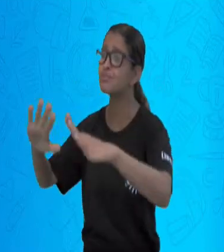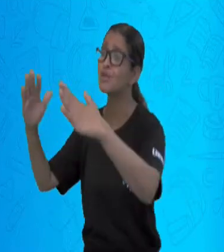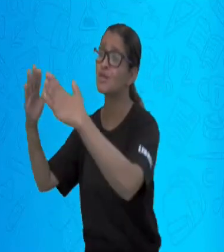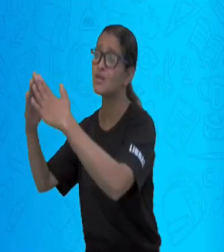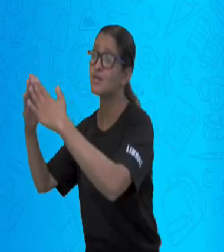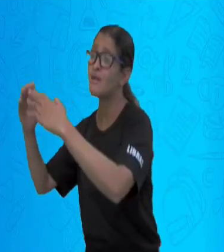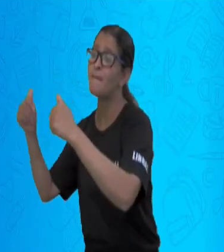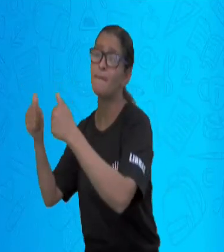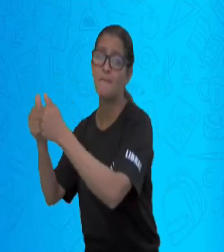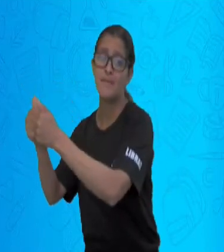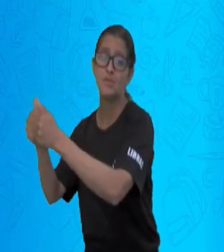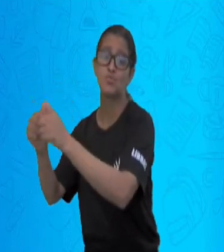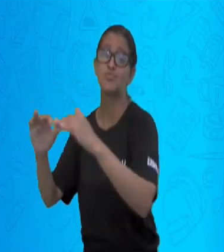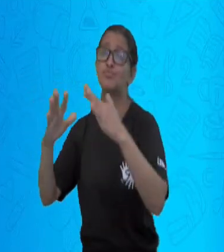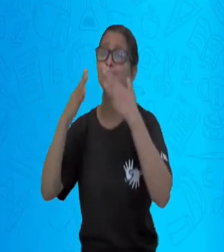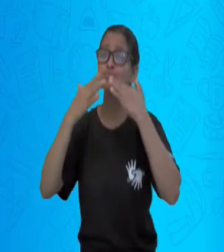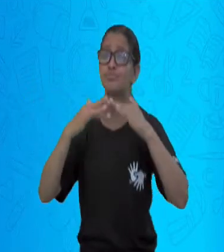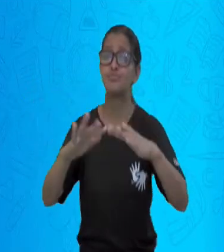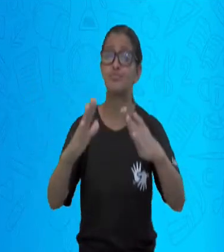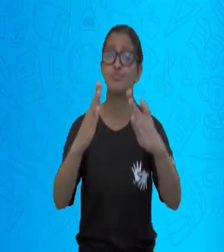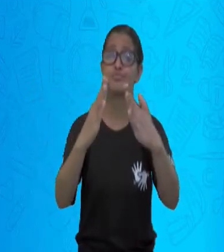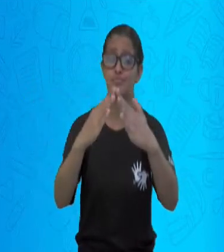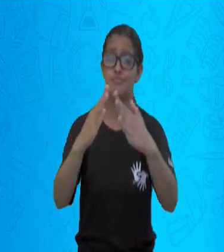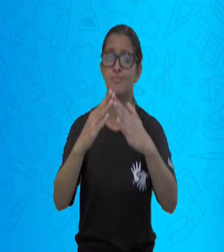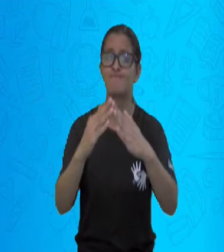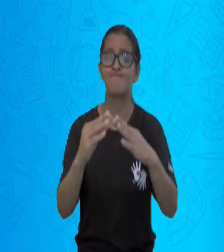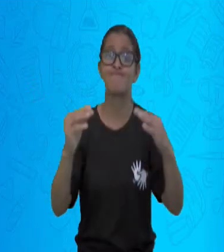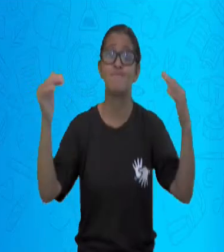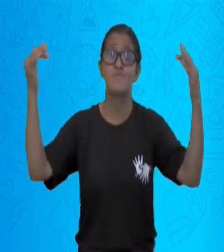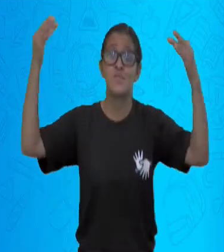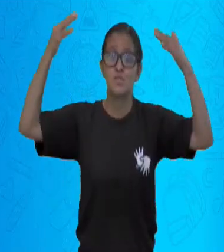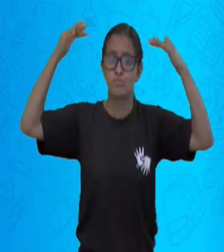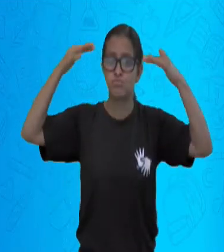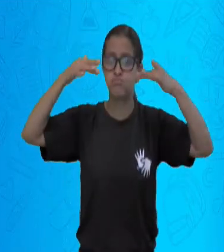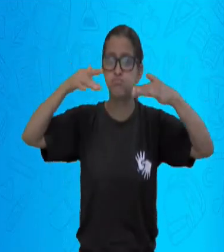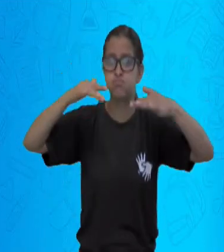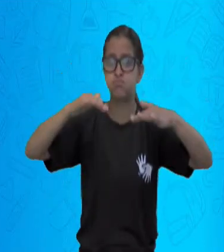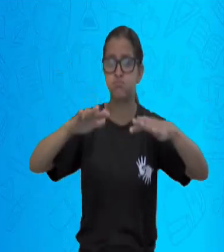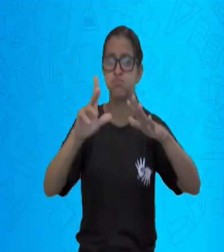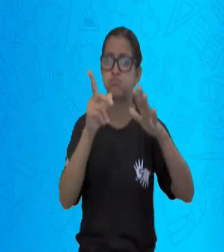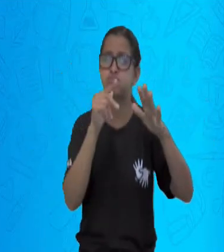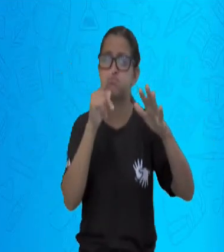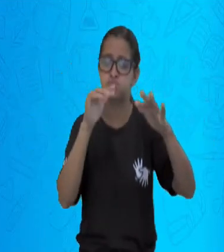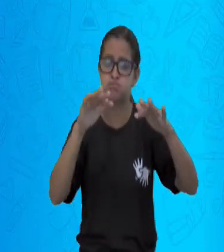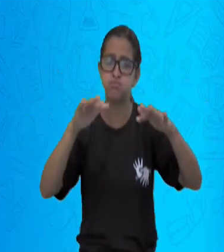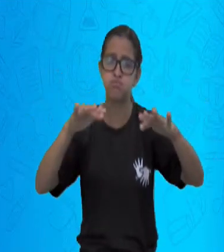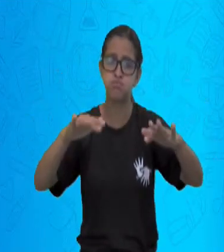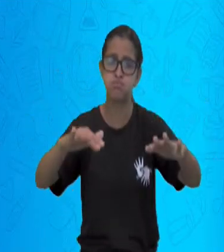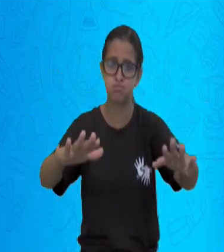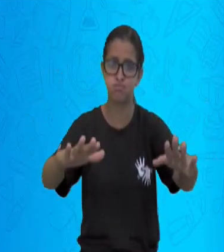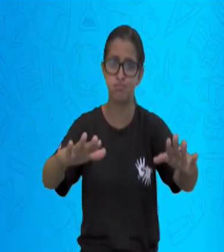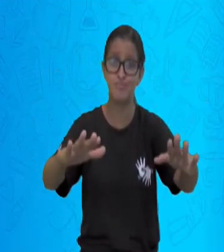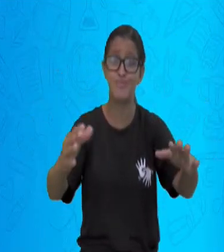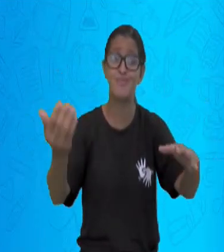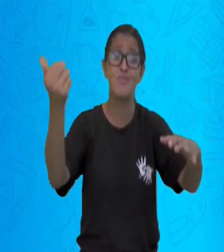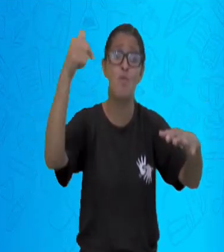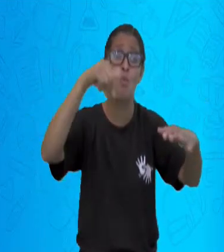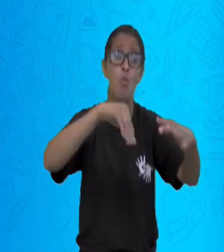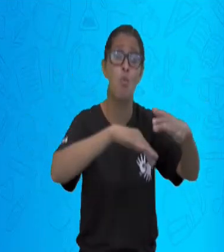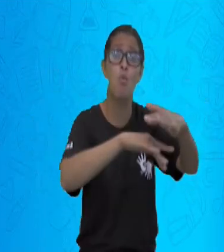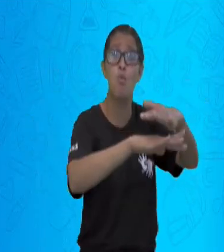próximas, e aí tem essa contrapartida. Se enche demais o rio, né, acaba que a gente vai entrar dentro da nossa